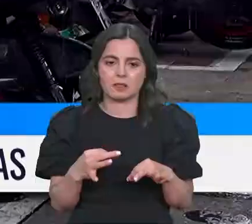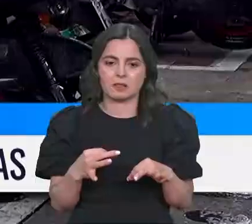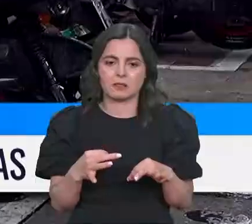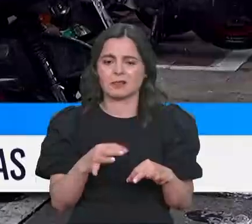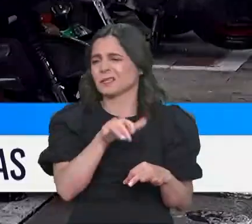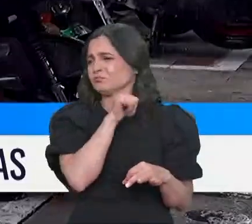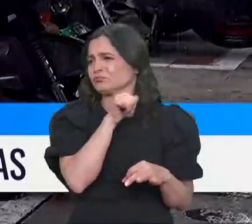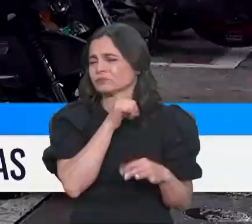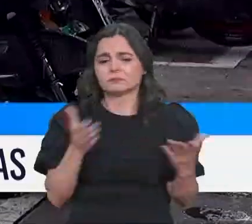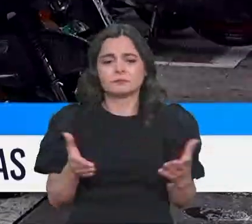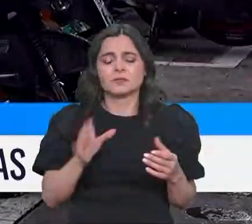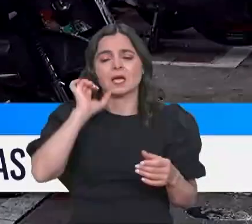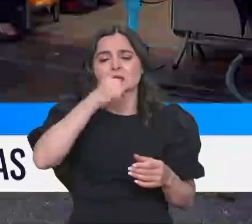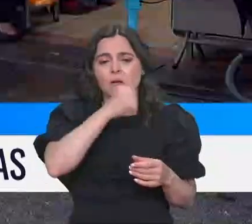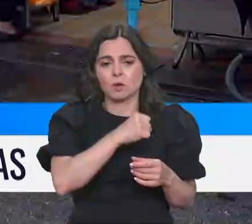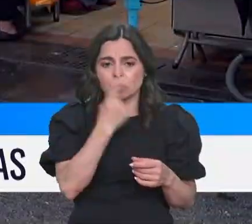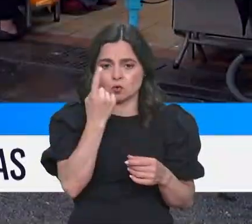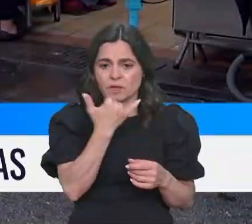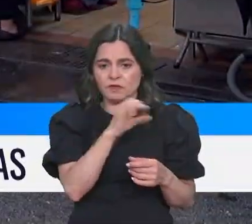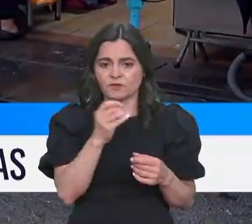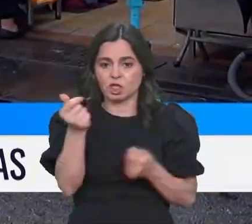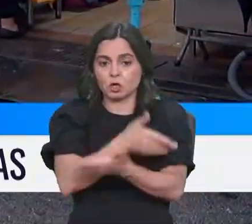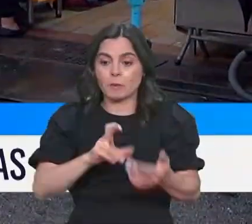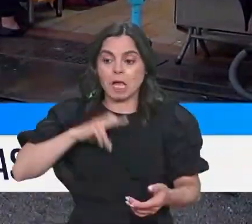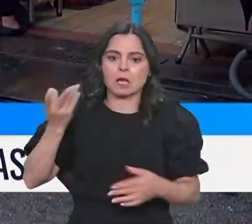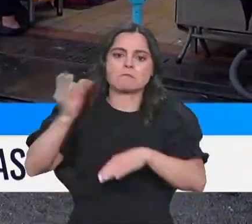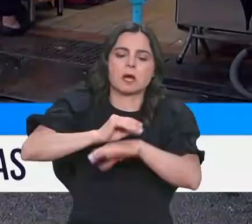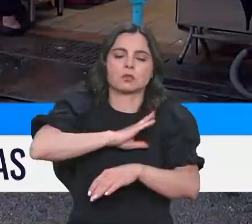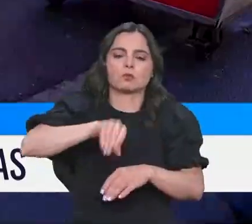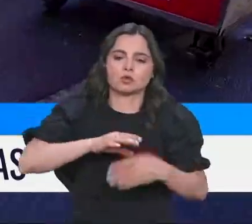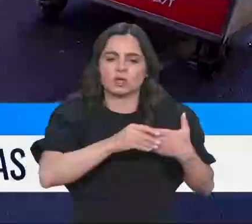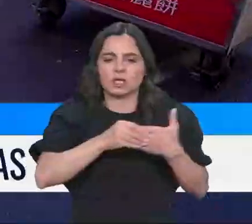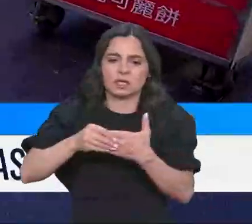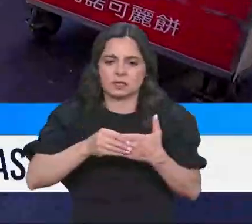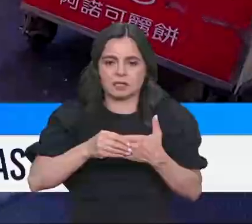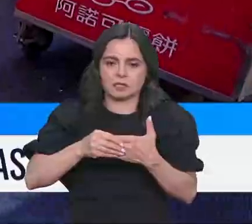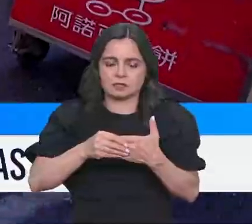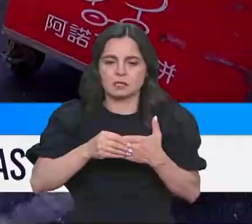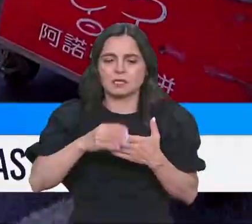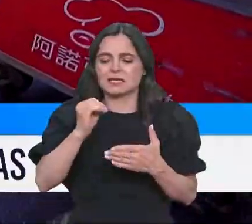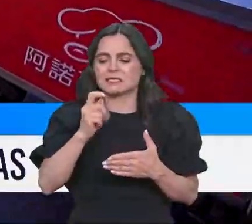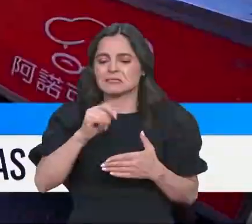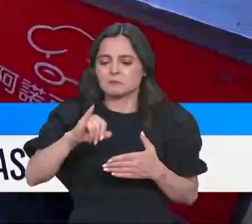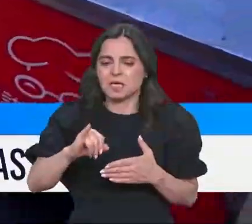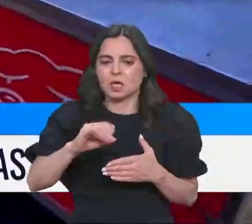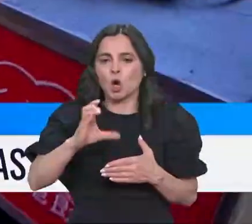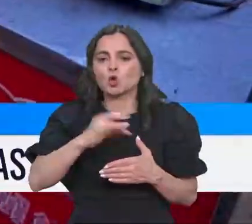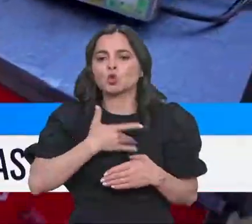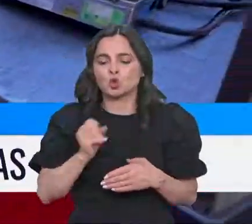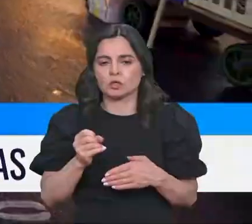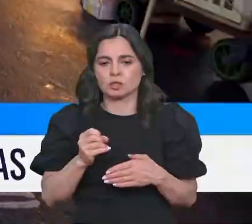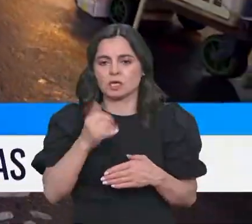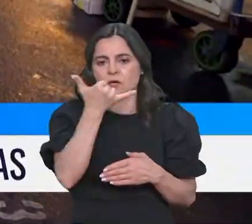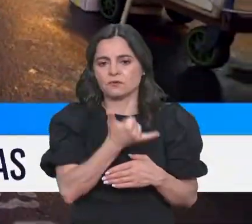nenhuma. Taiwan é uma das 20 economias mais ricas do mundo e lidera no campo dos semicondutores. Taiwan tem